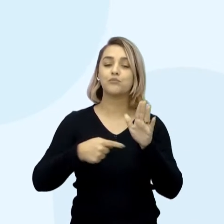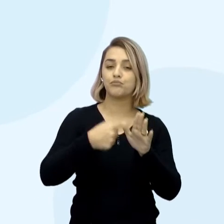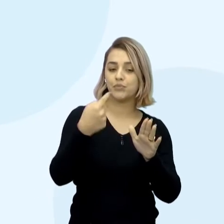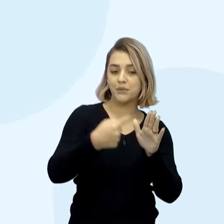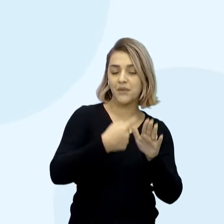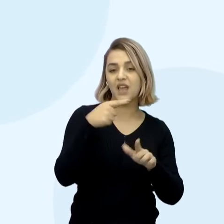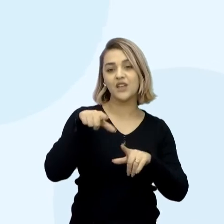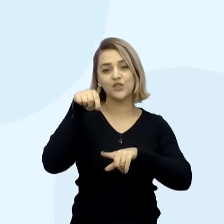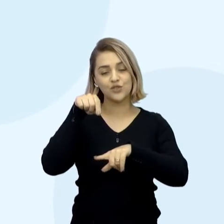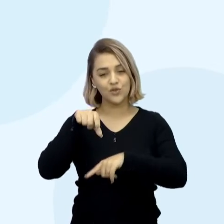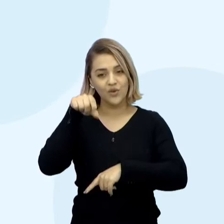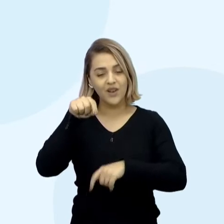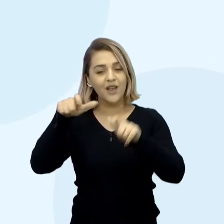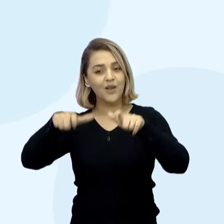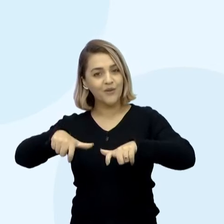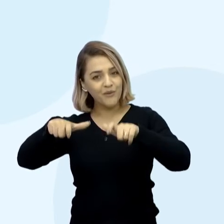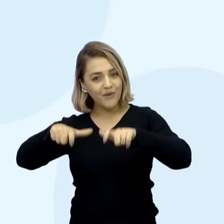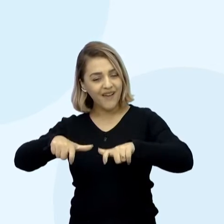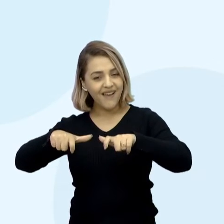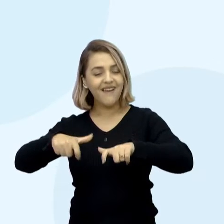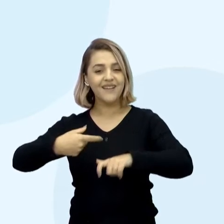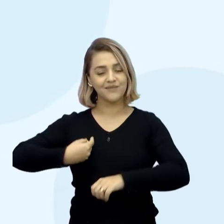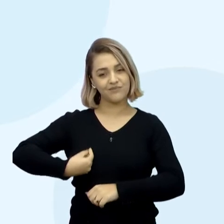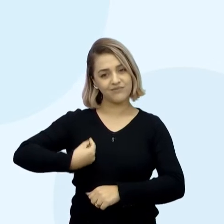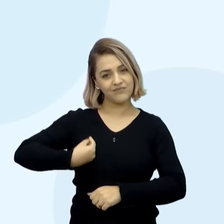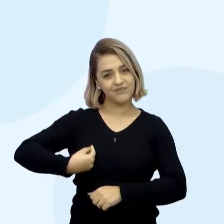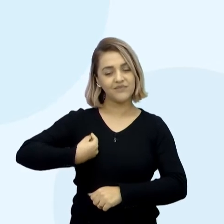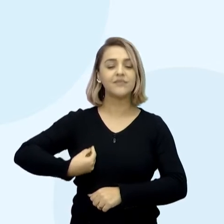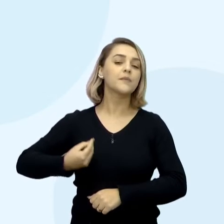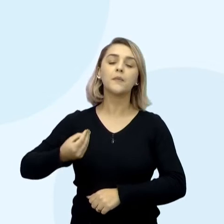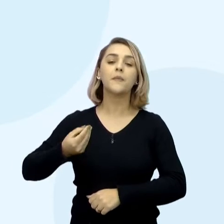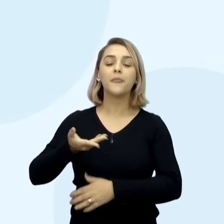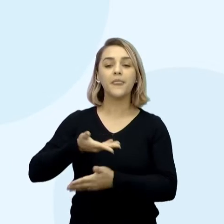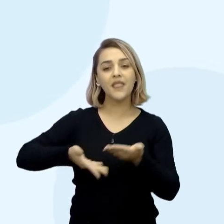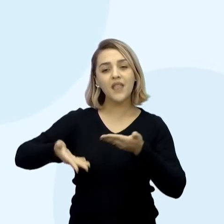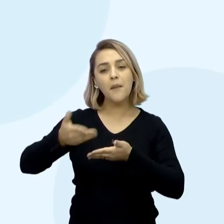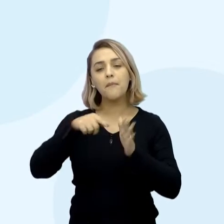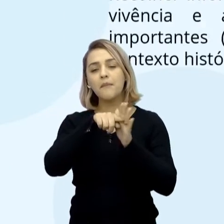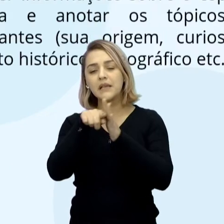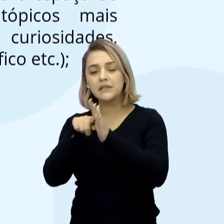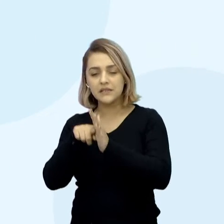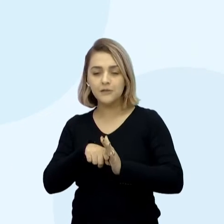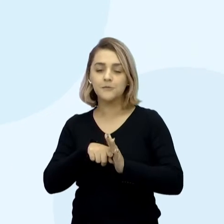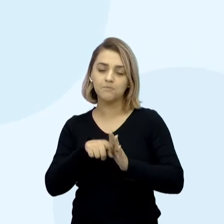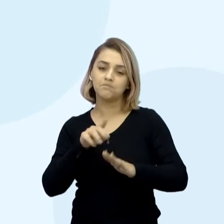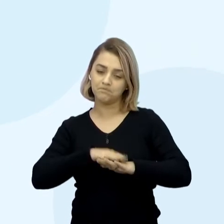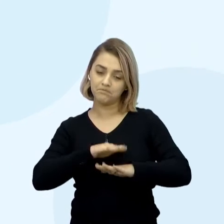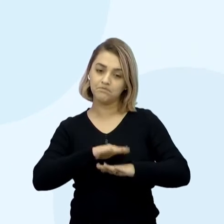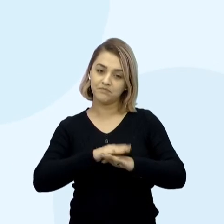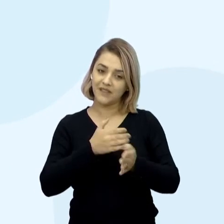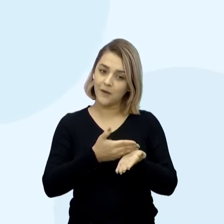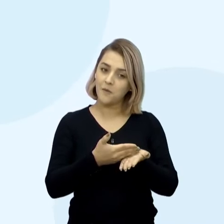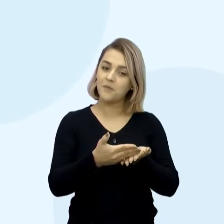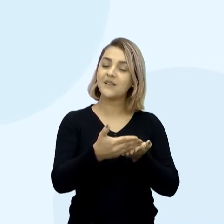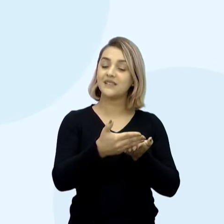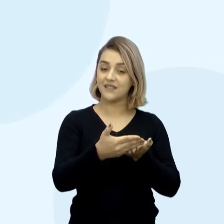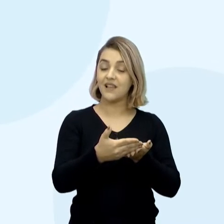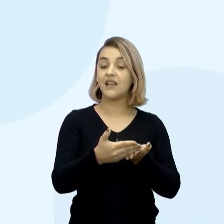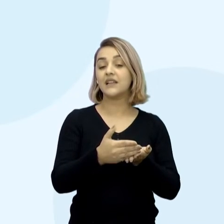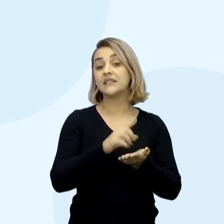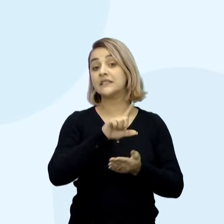o espaço de vivência que você vai fazer aí a sua pesquisa, tá? E depois você vai